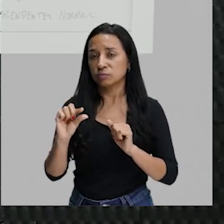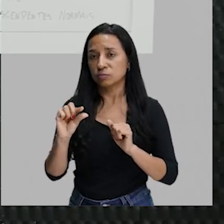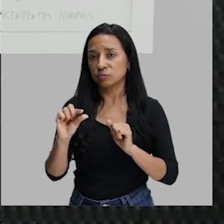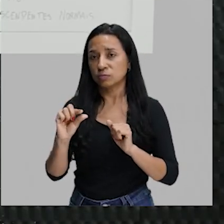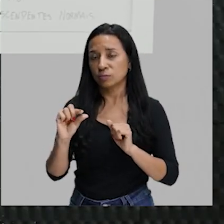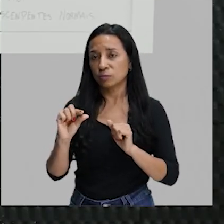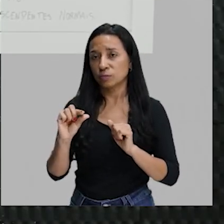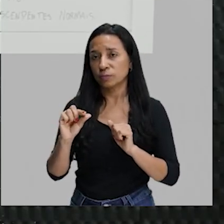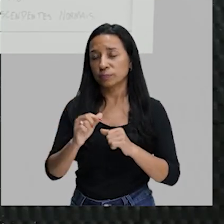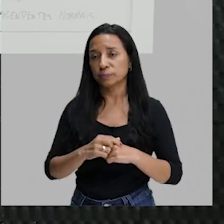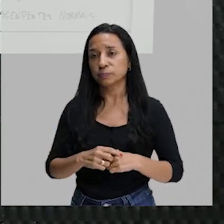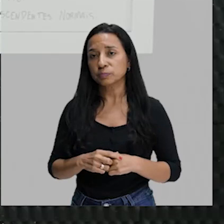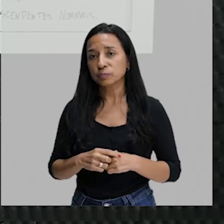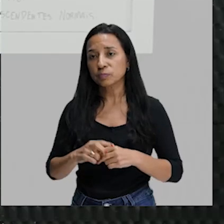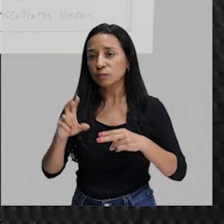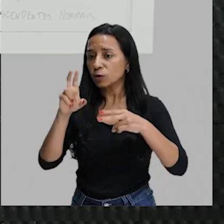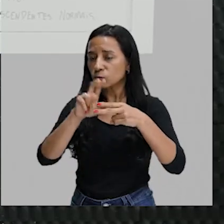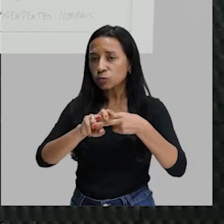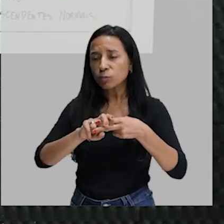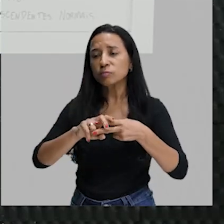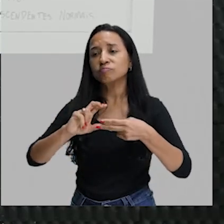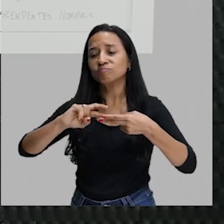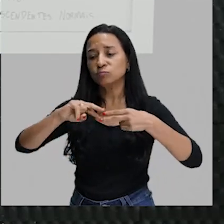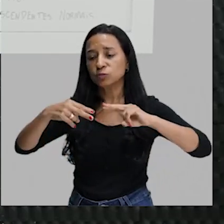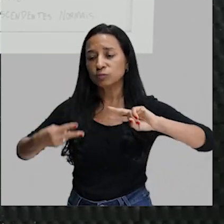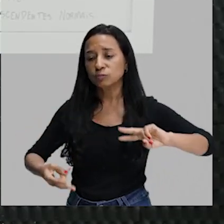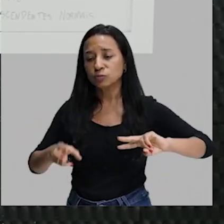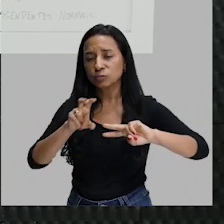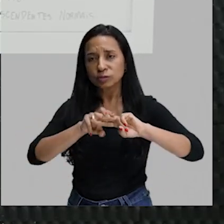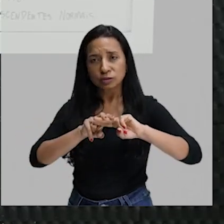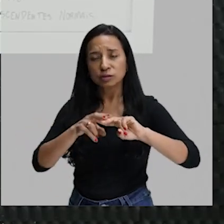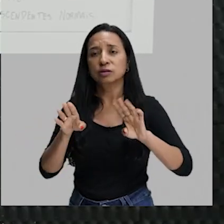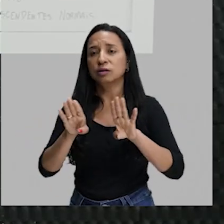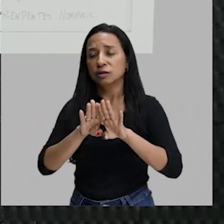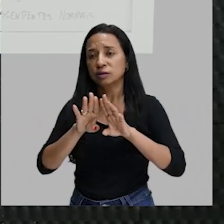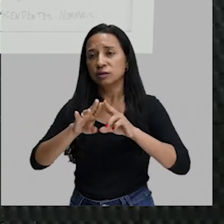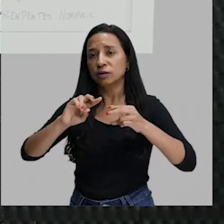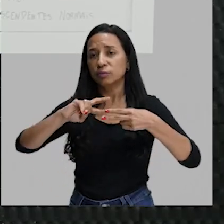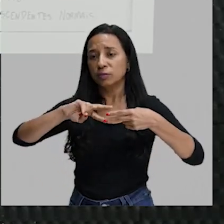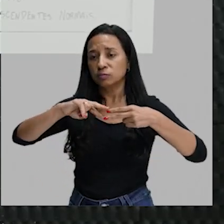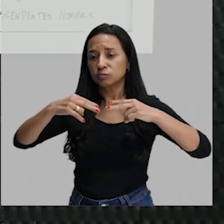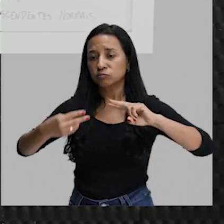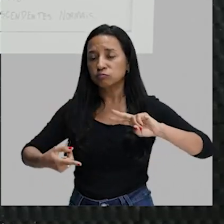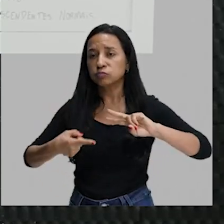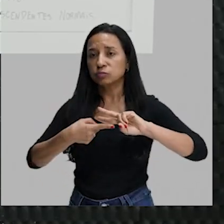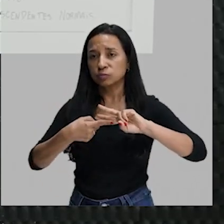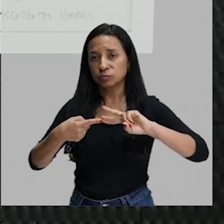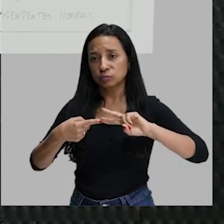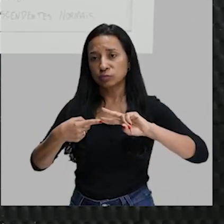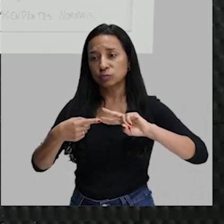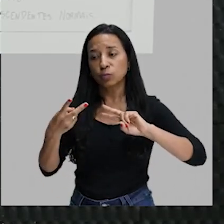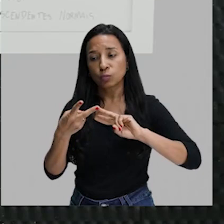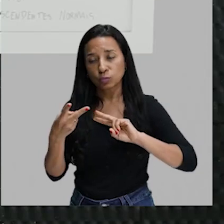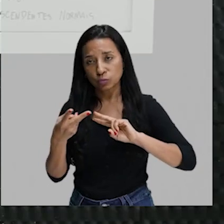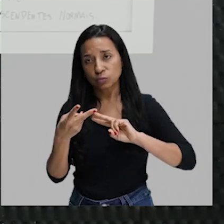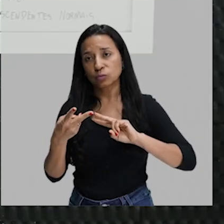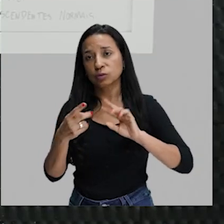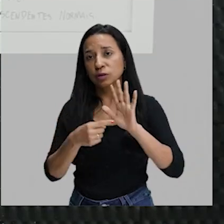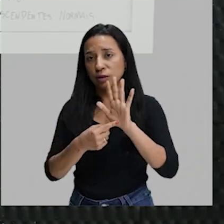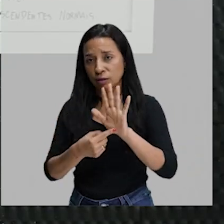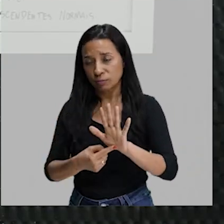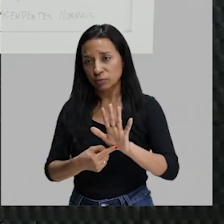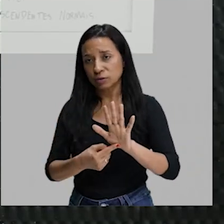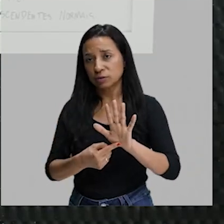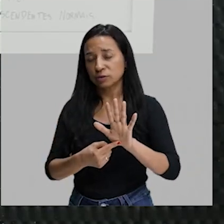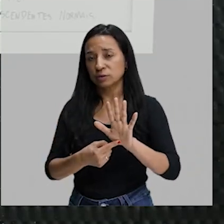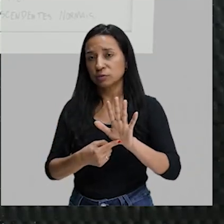da recessividade, o indivíduo que é homozigoto dominante ou heterozigoto, ambos apresentam o mesmo